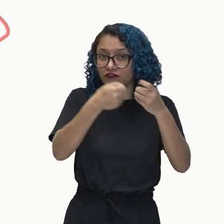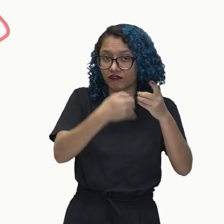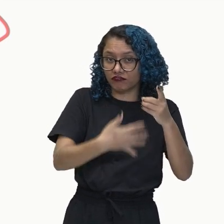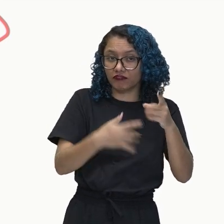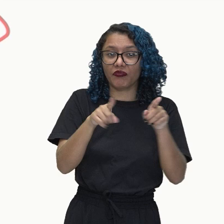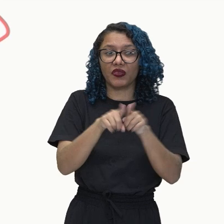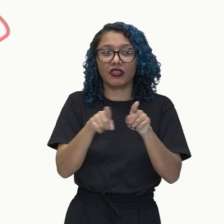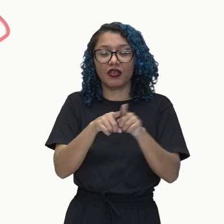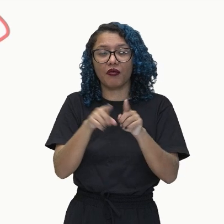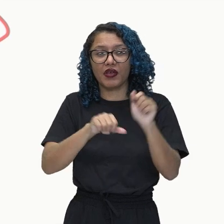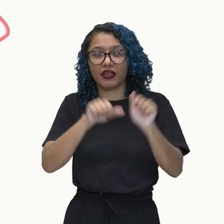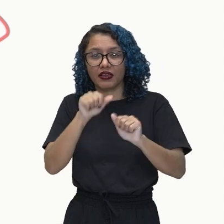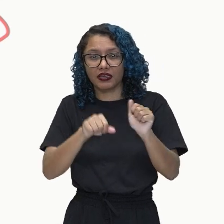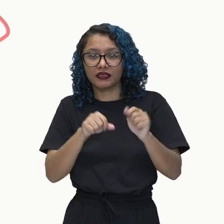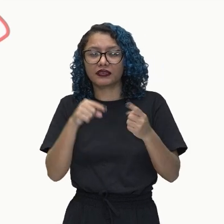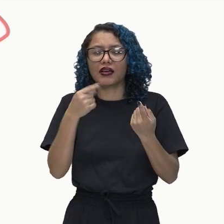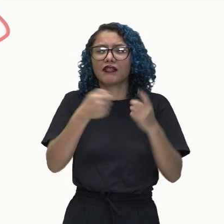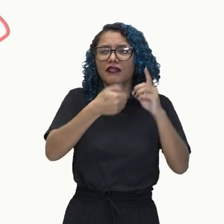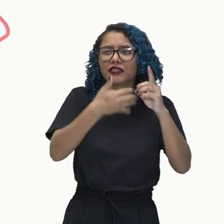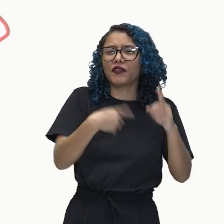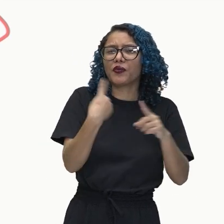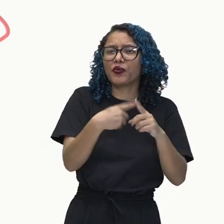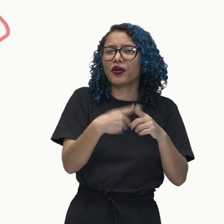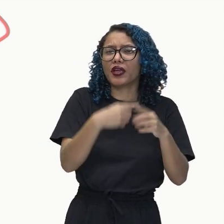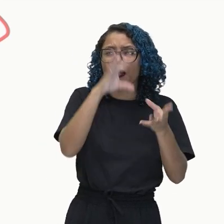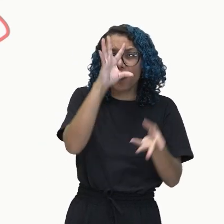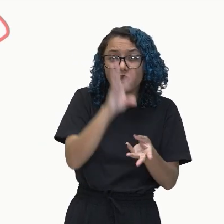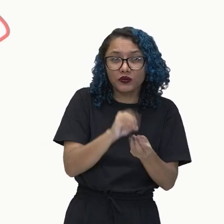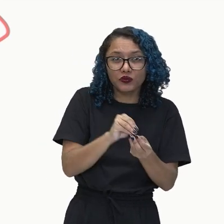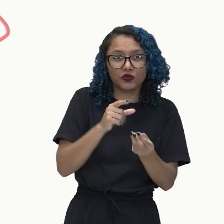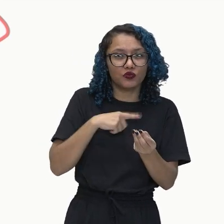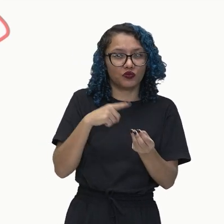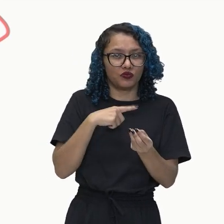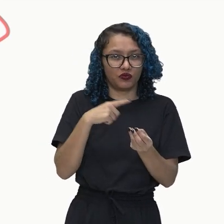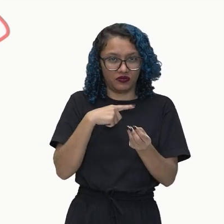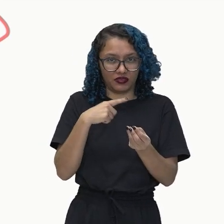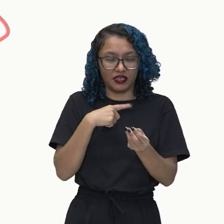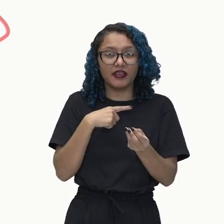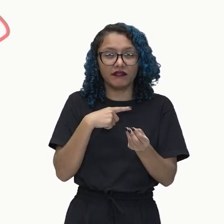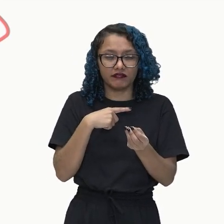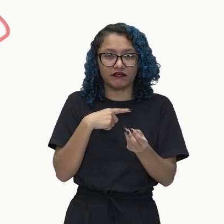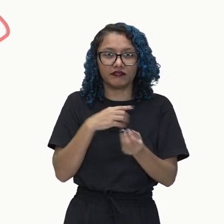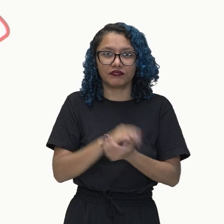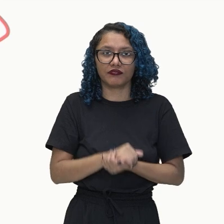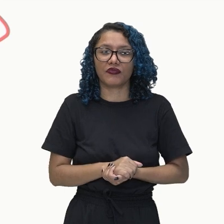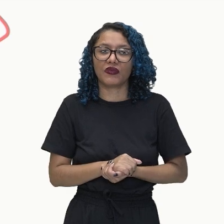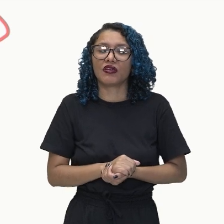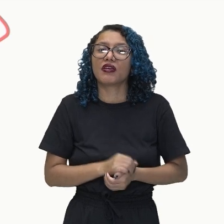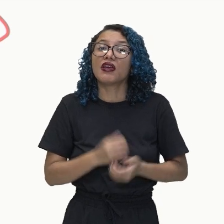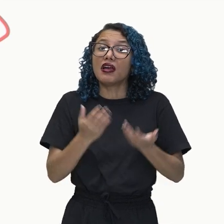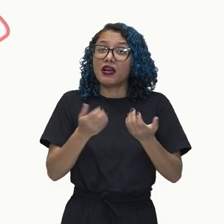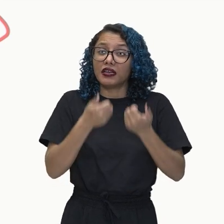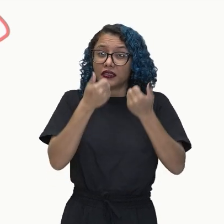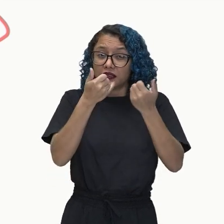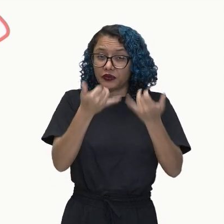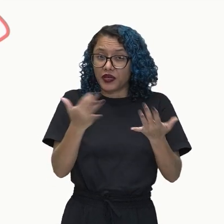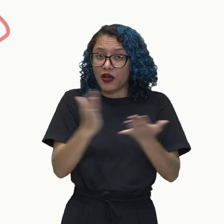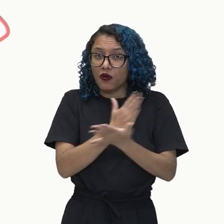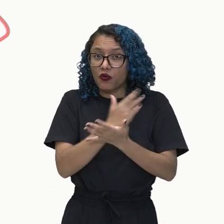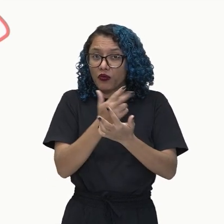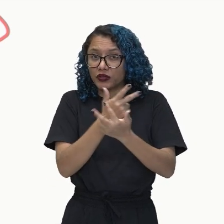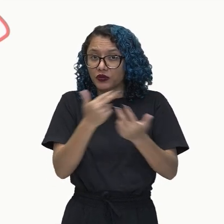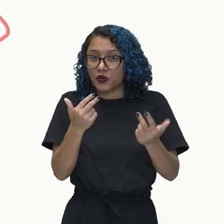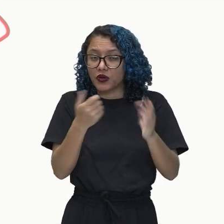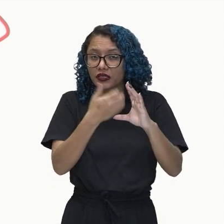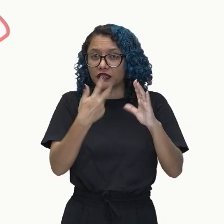vou fazer uma espécie de resumo, eu vou explanar elementos que tem naquela obra textual,